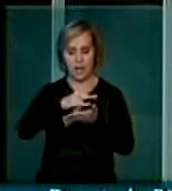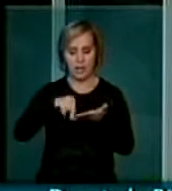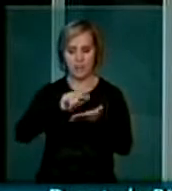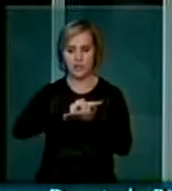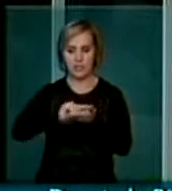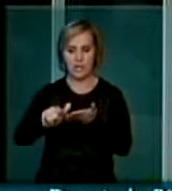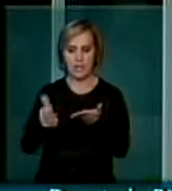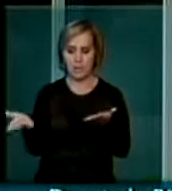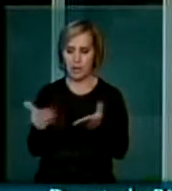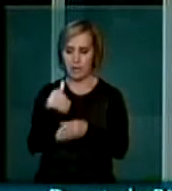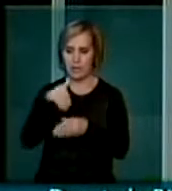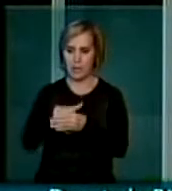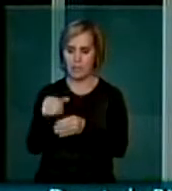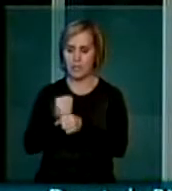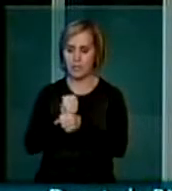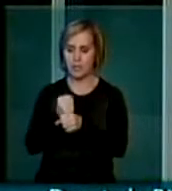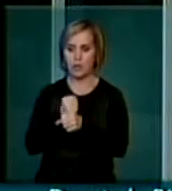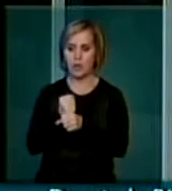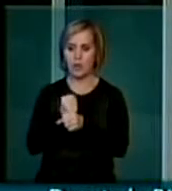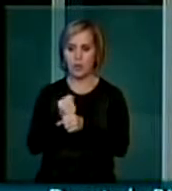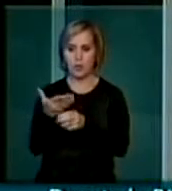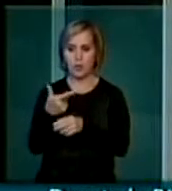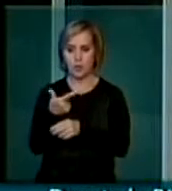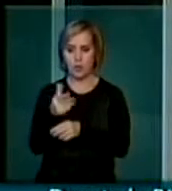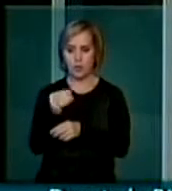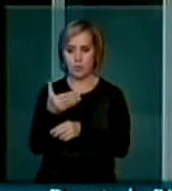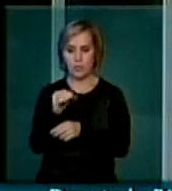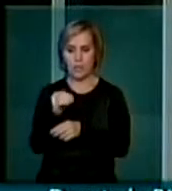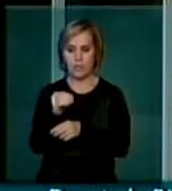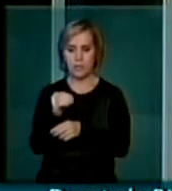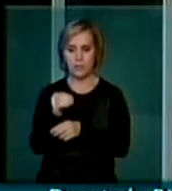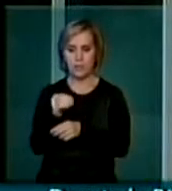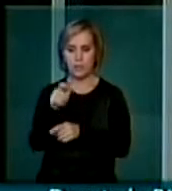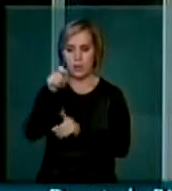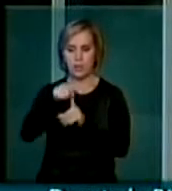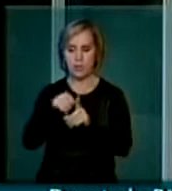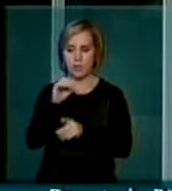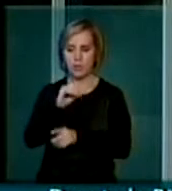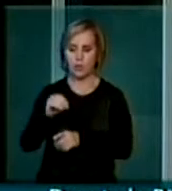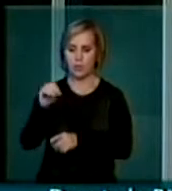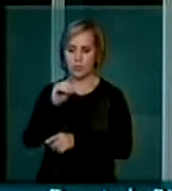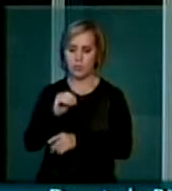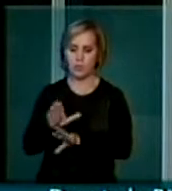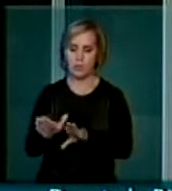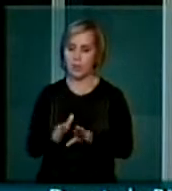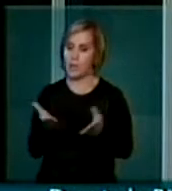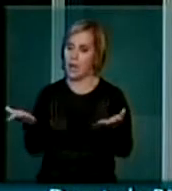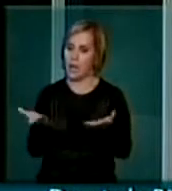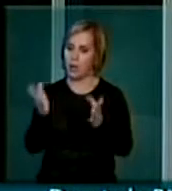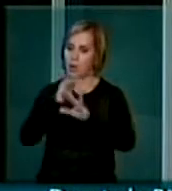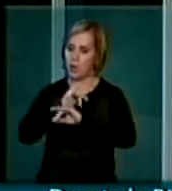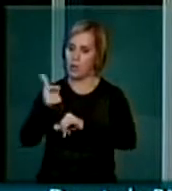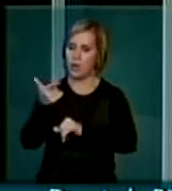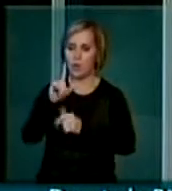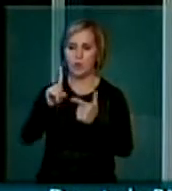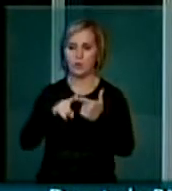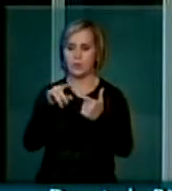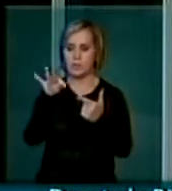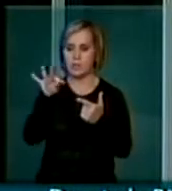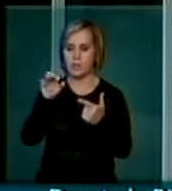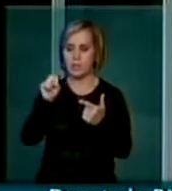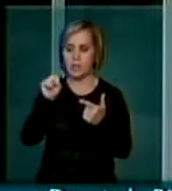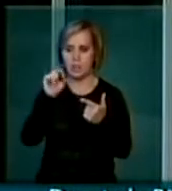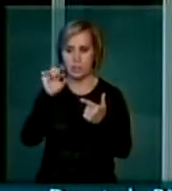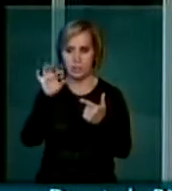outubro de 2010. A outra boa notícia vem da Justiça Eleitoral, do TSE. Seu porta-voz é o ministro